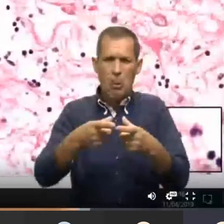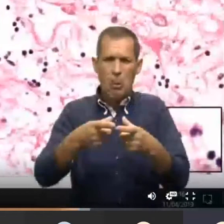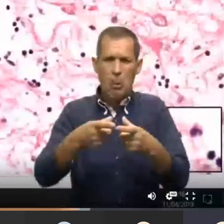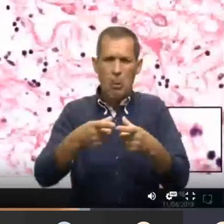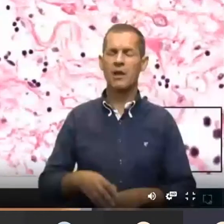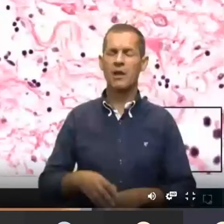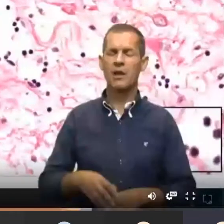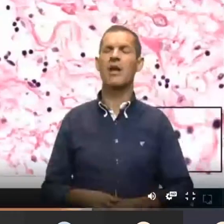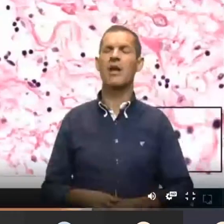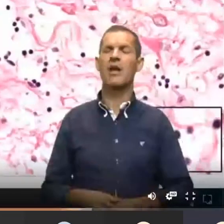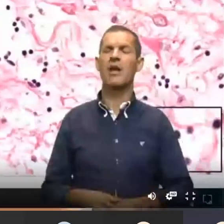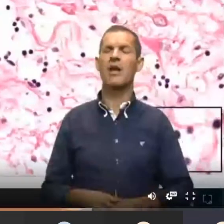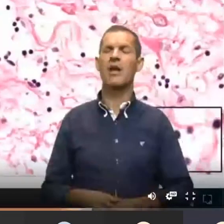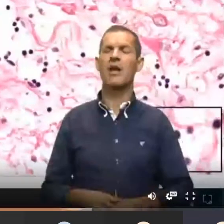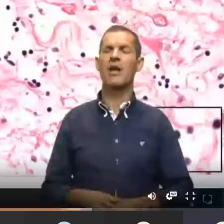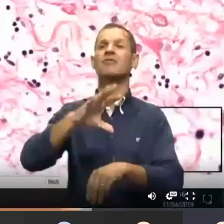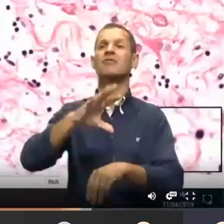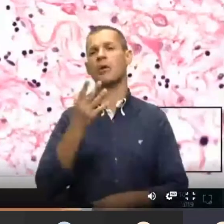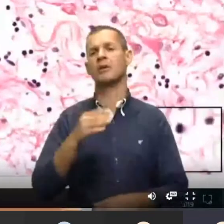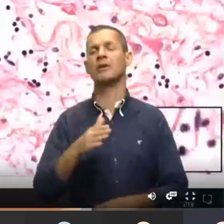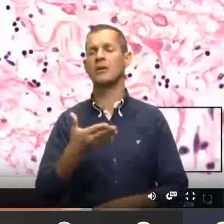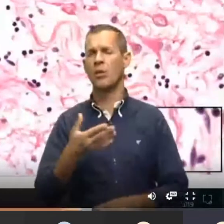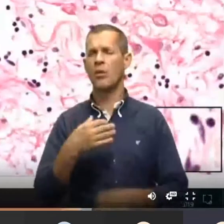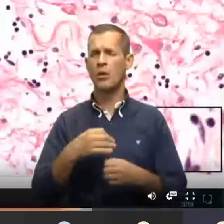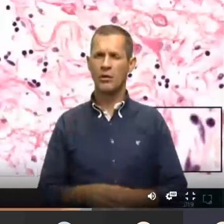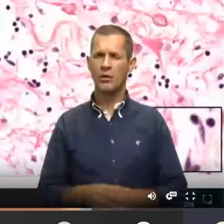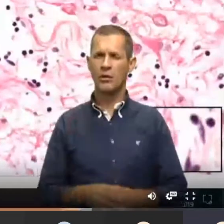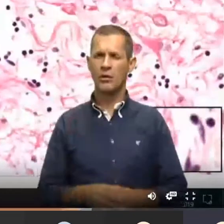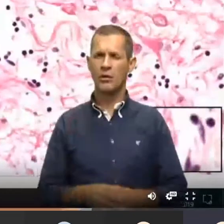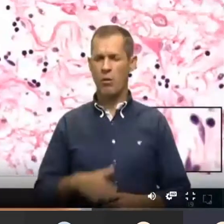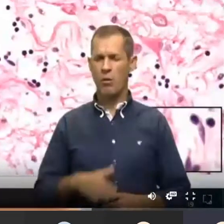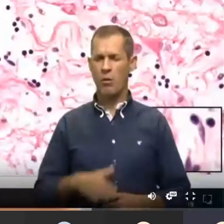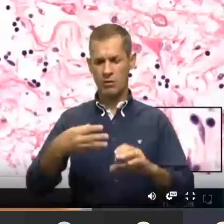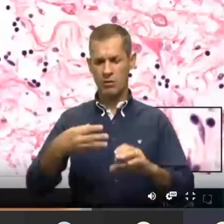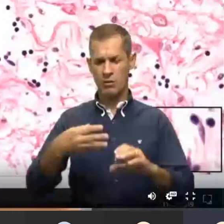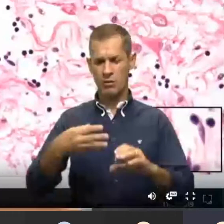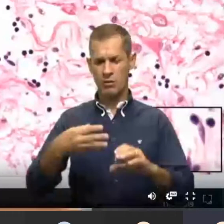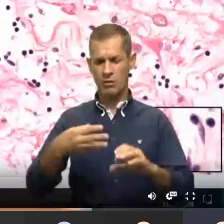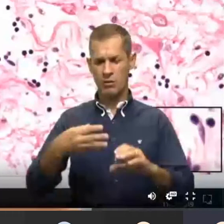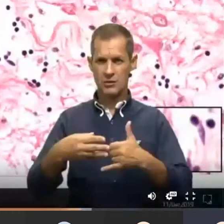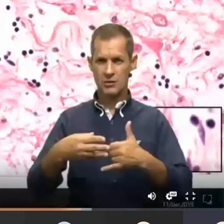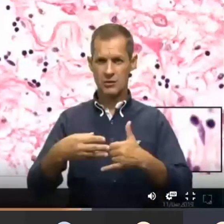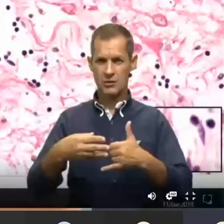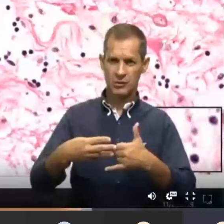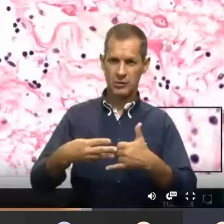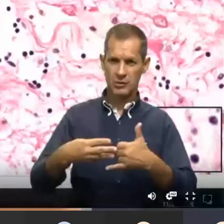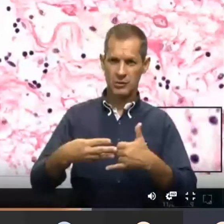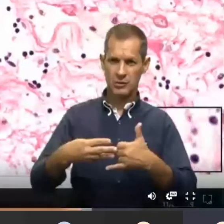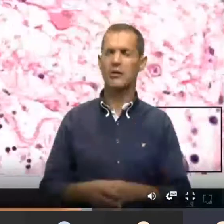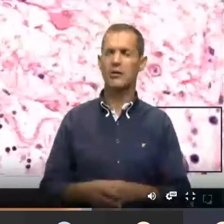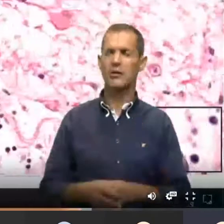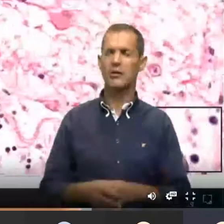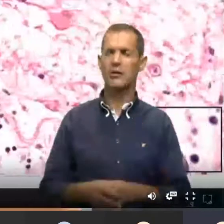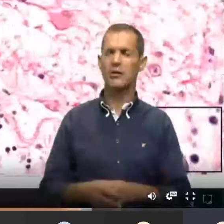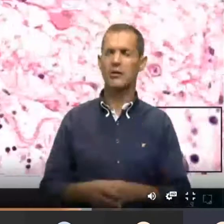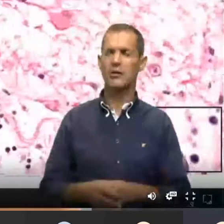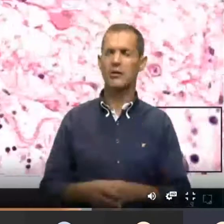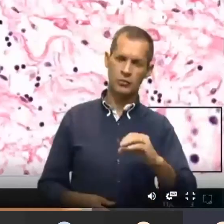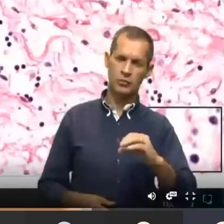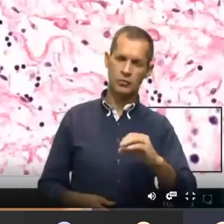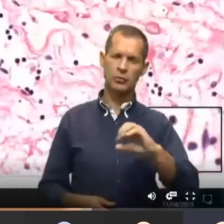aqui? É infiltrado inflamatório, né? Provavelmente polimorfonucleares, neutrófilos, monócitos,